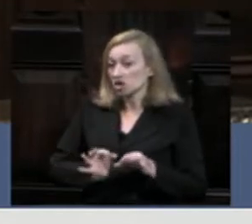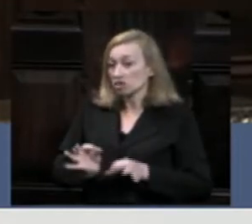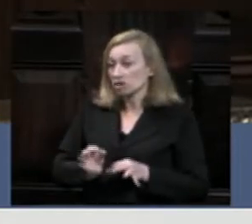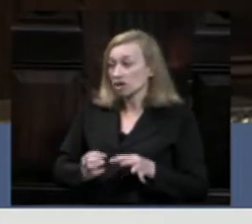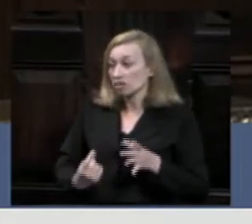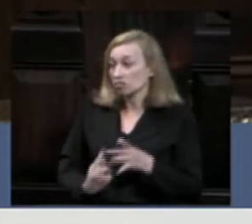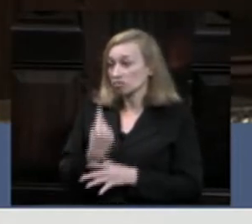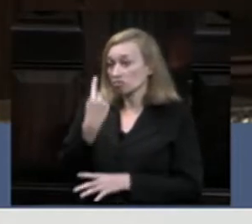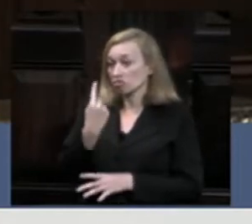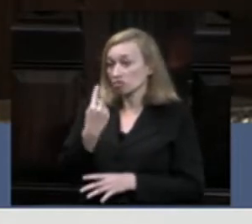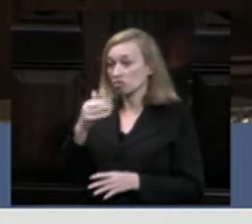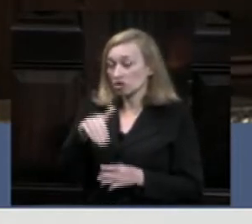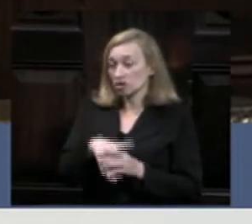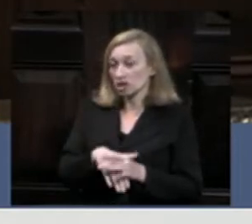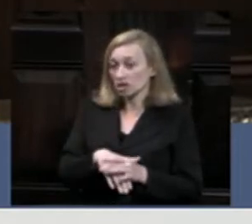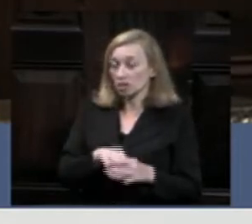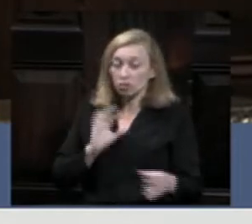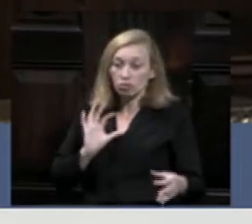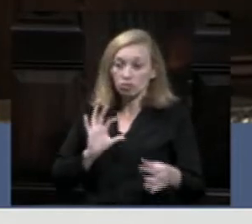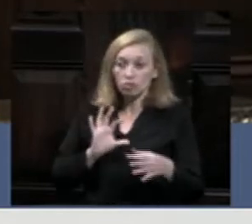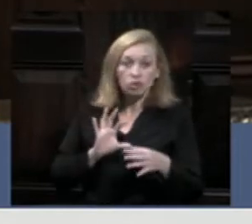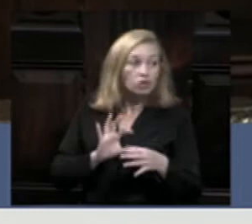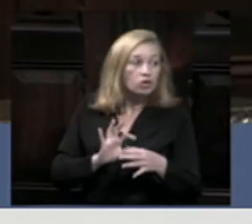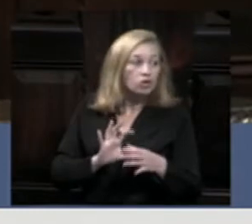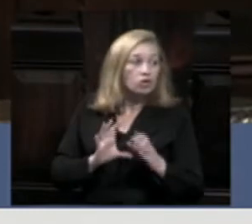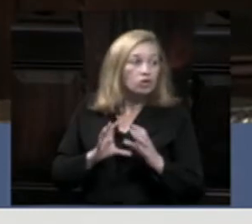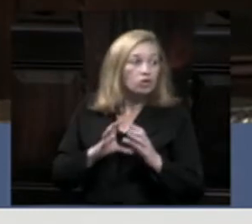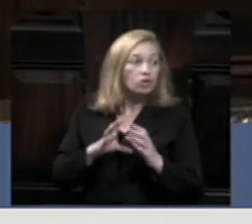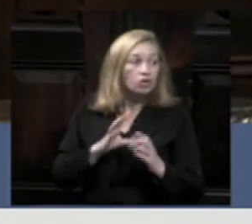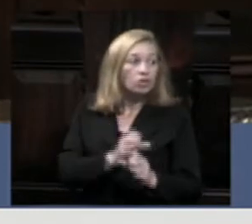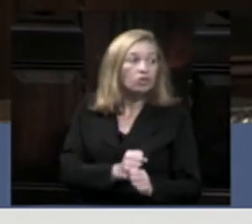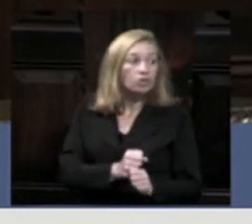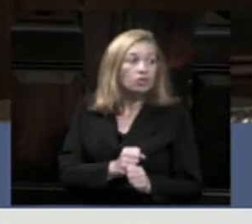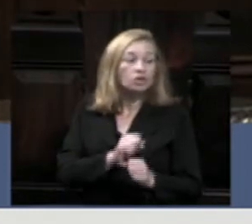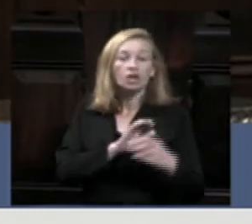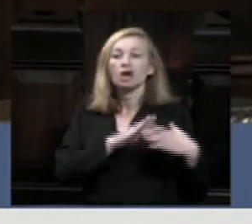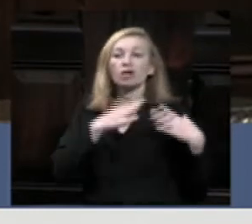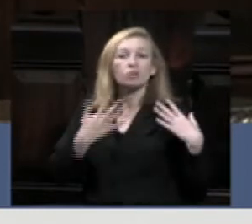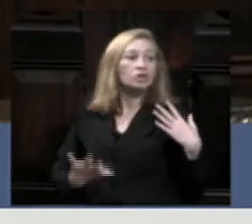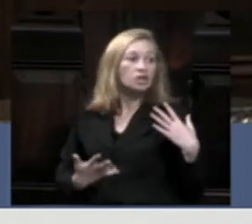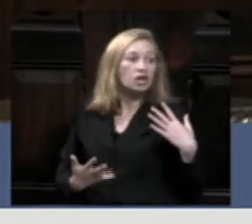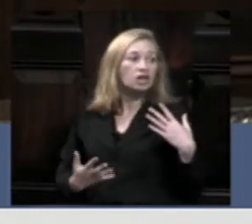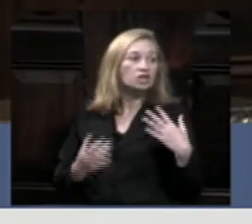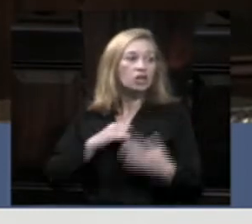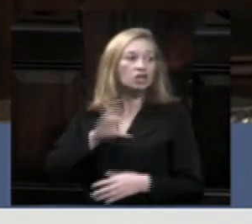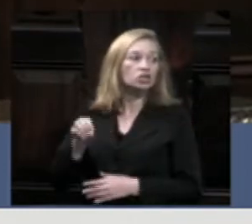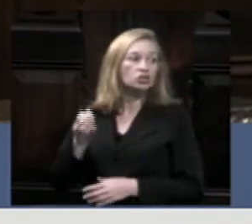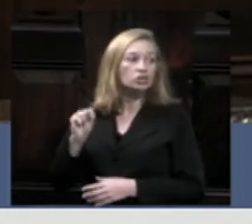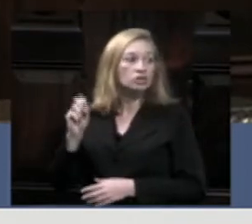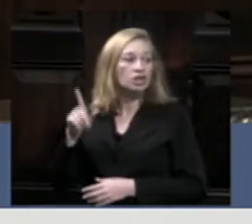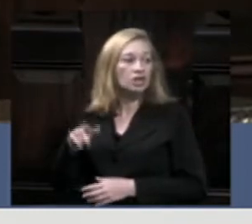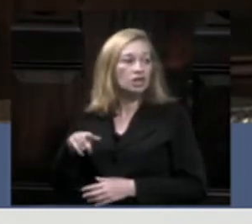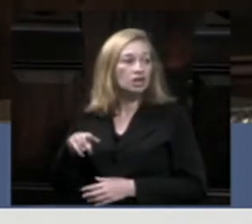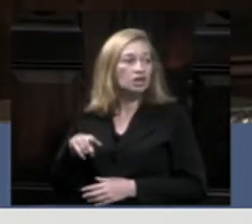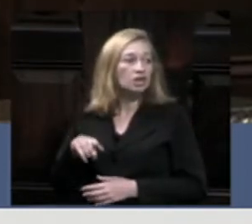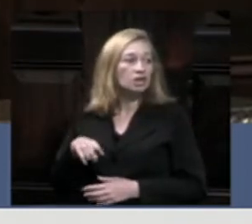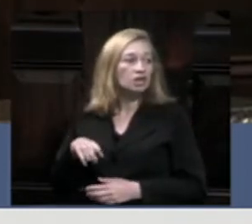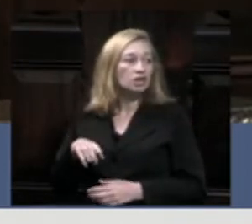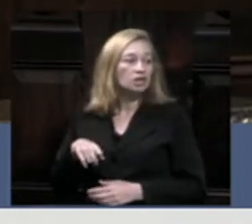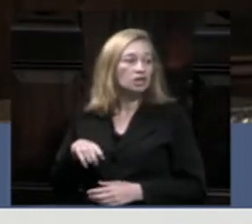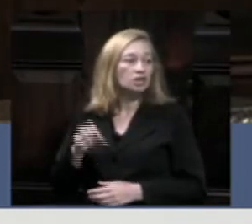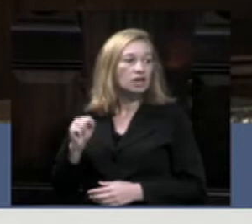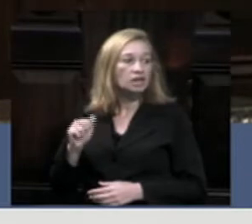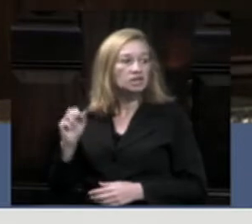hoje concluindo a devida homenagem a José Chacon de Assis. De